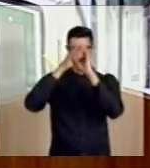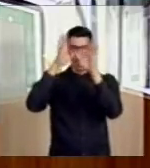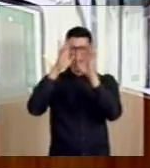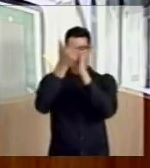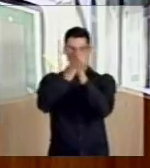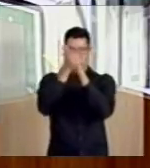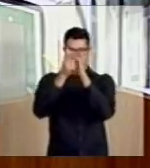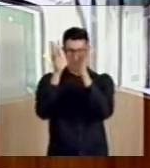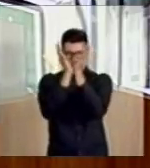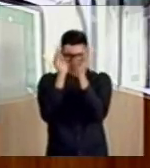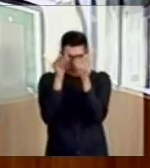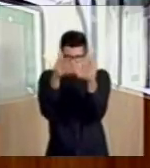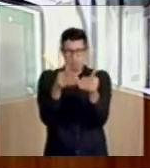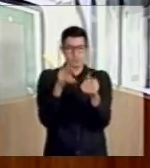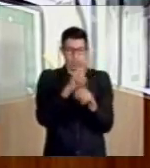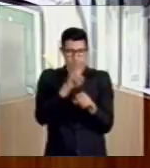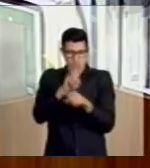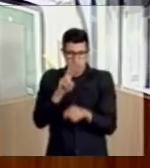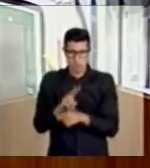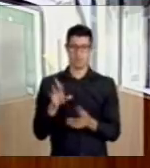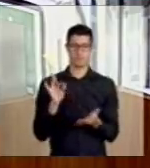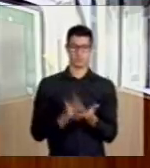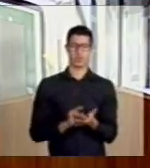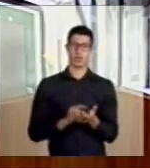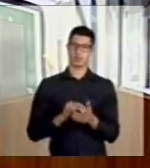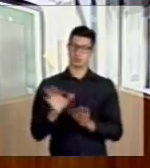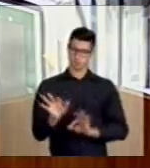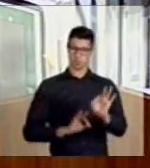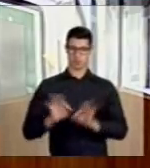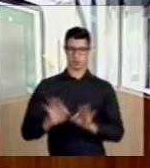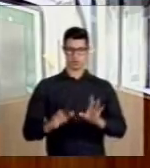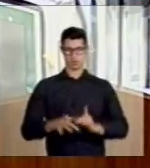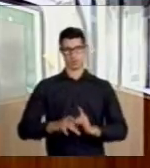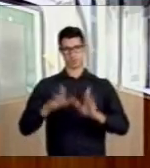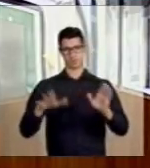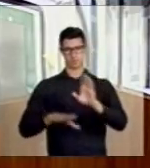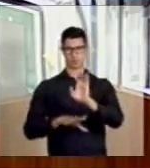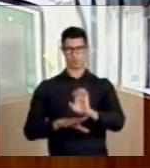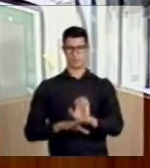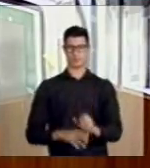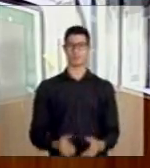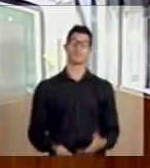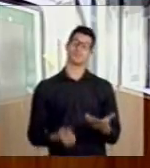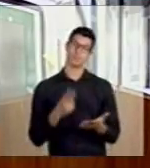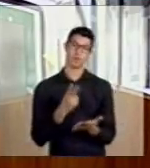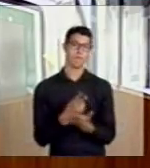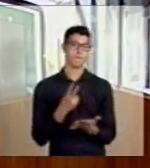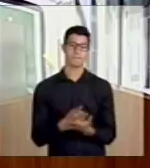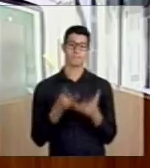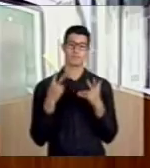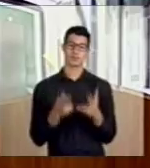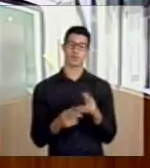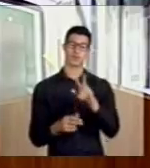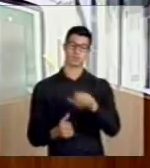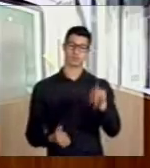não está habilitada para proteger efetivamente o funcionamento democrático do Estado. Da mesma forma que se veda